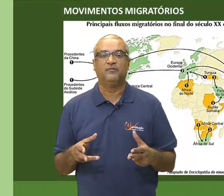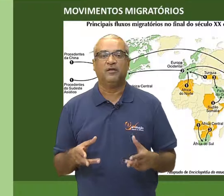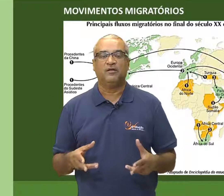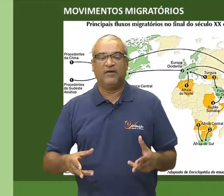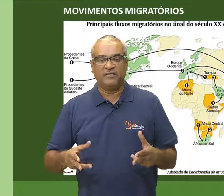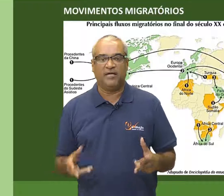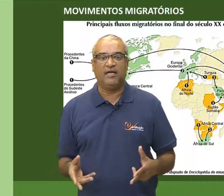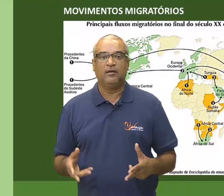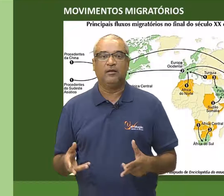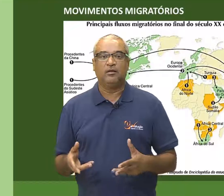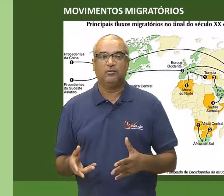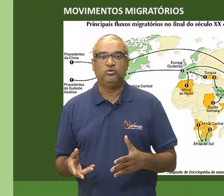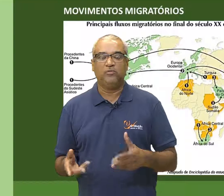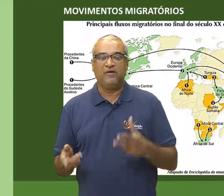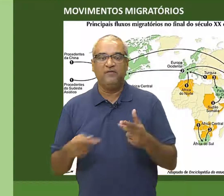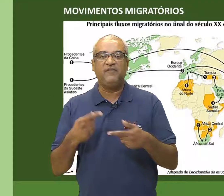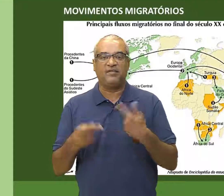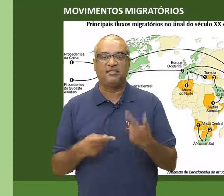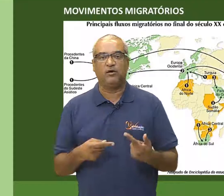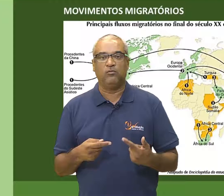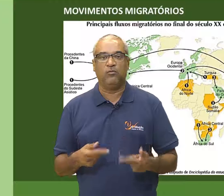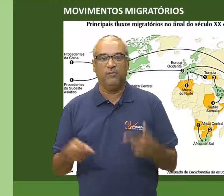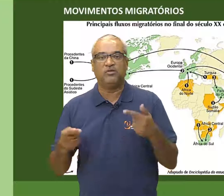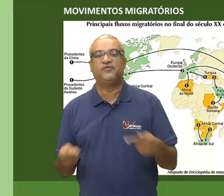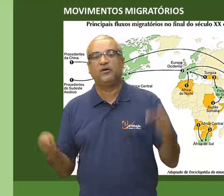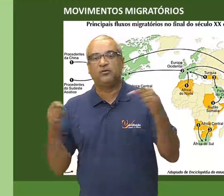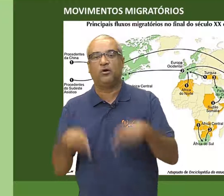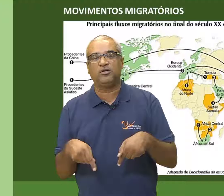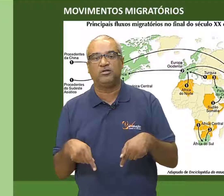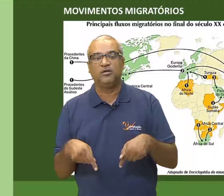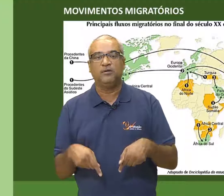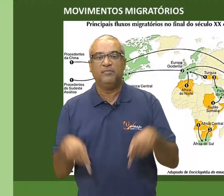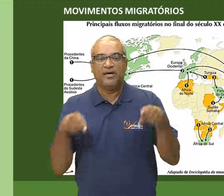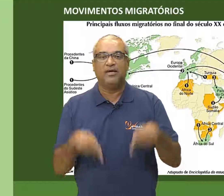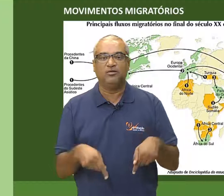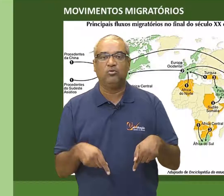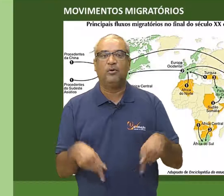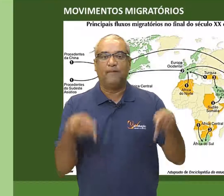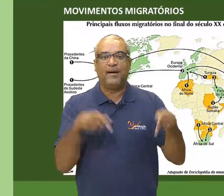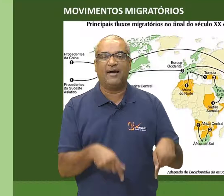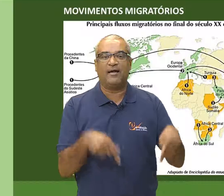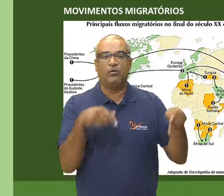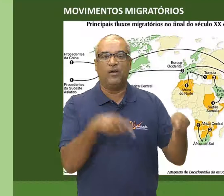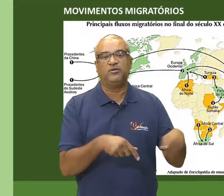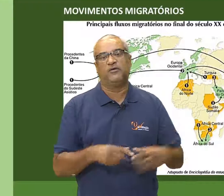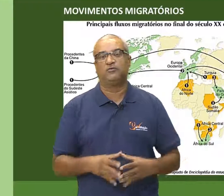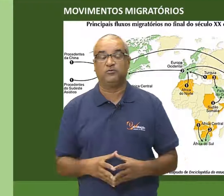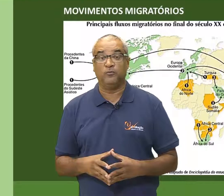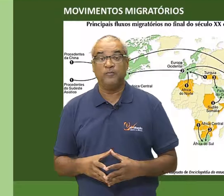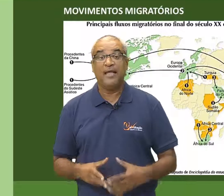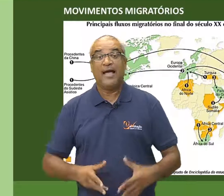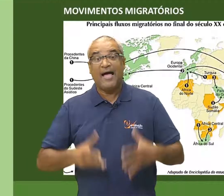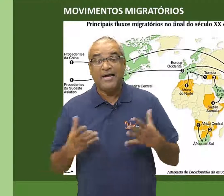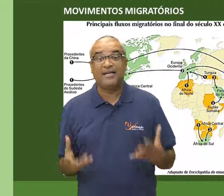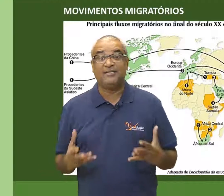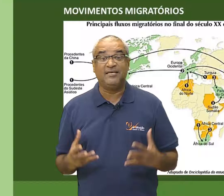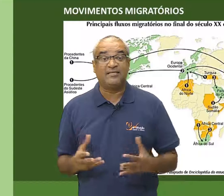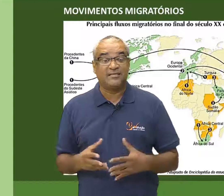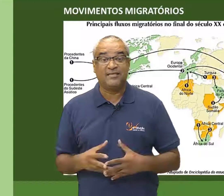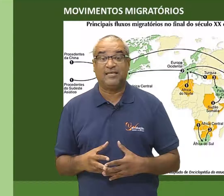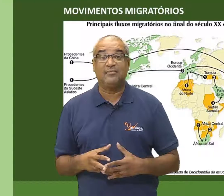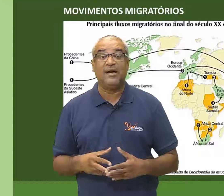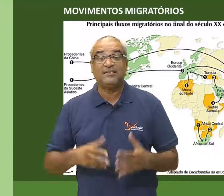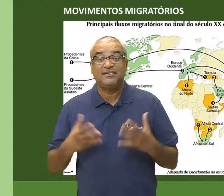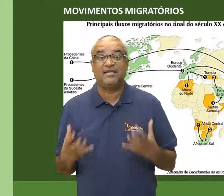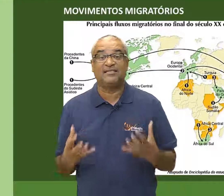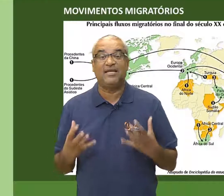atrativa vai ser de uma inversão, o hemisfério norte migrando para o hemisfério sul.